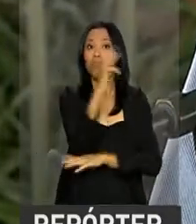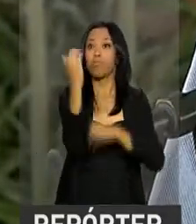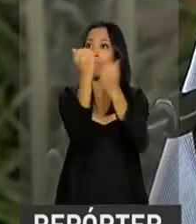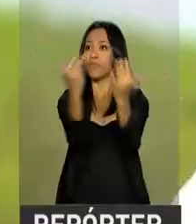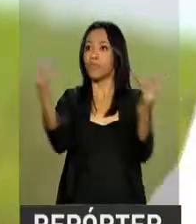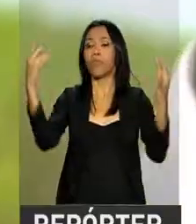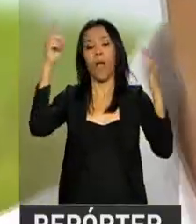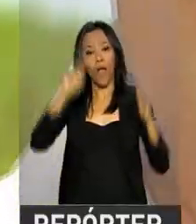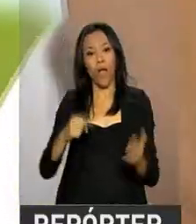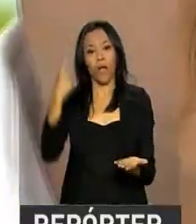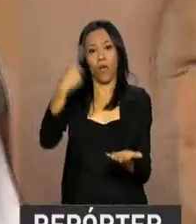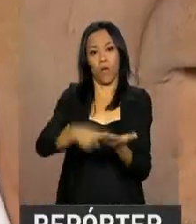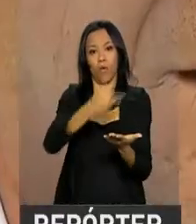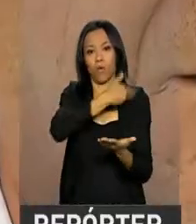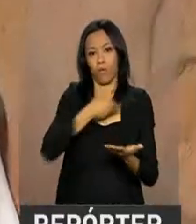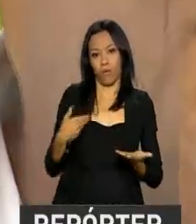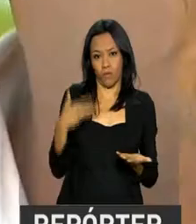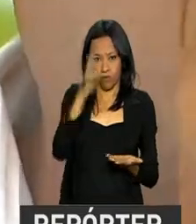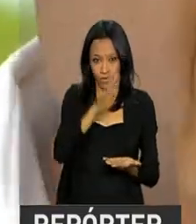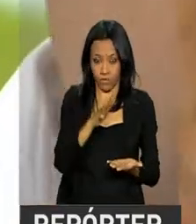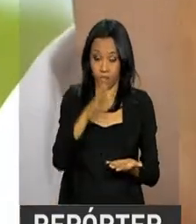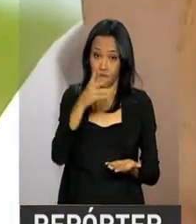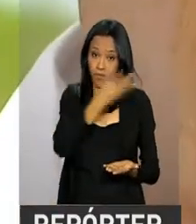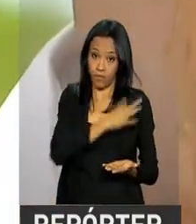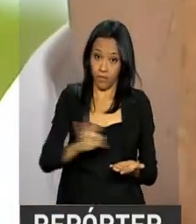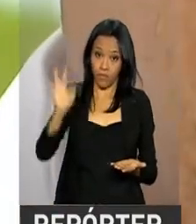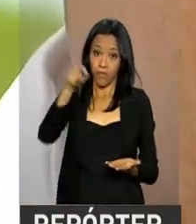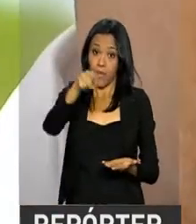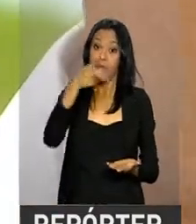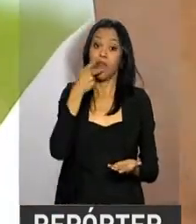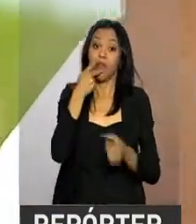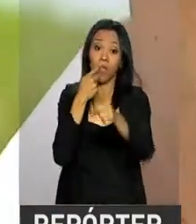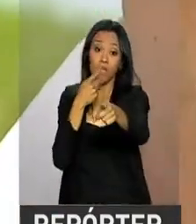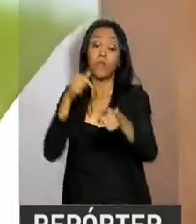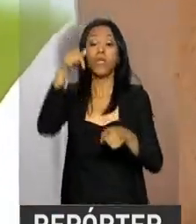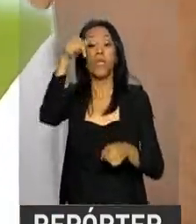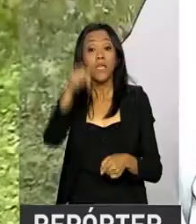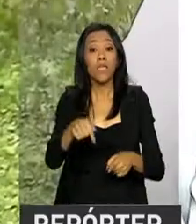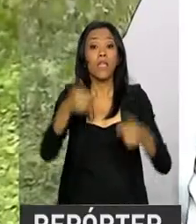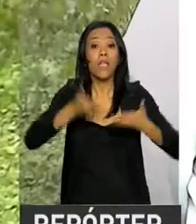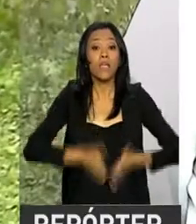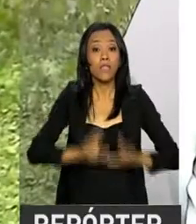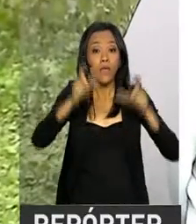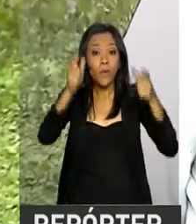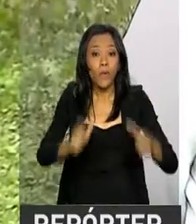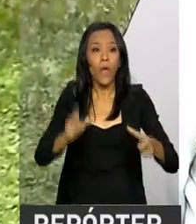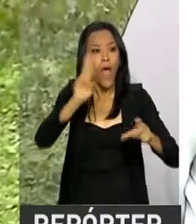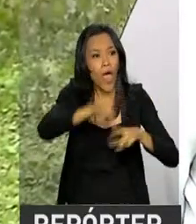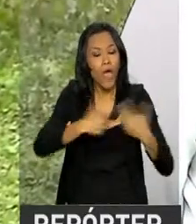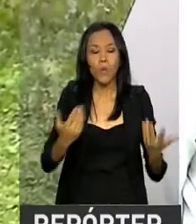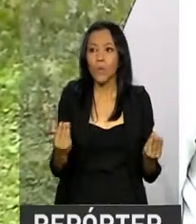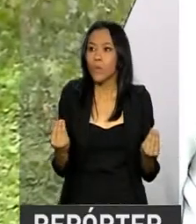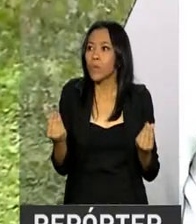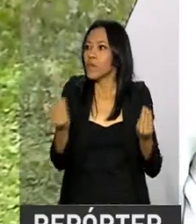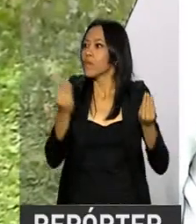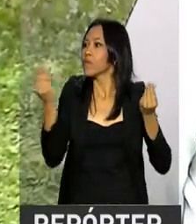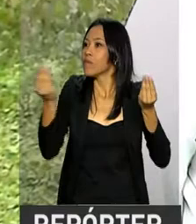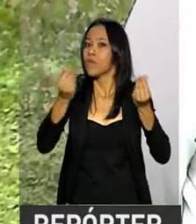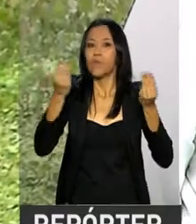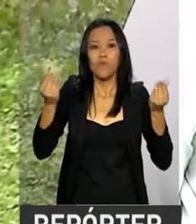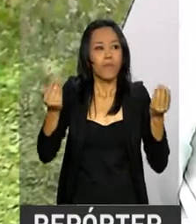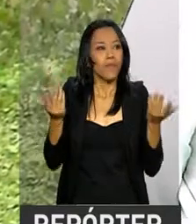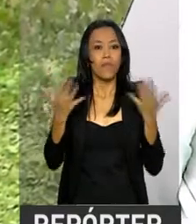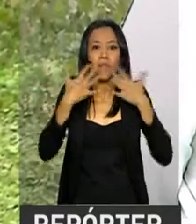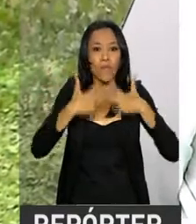governo brasileiro nascido e criado na região esse fazendeiro diz que o pantanal é rico justamente por ser como